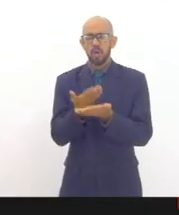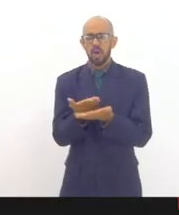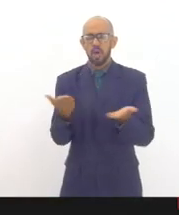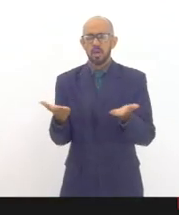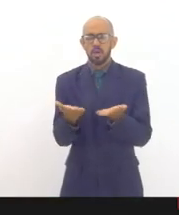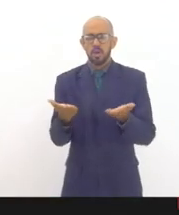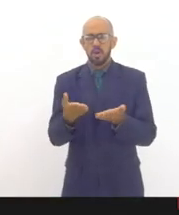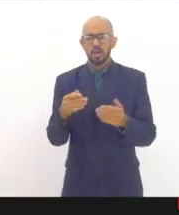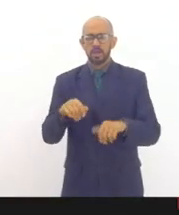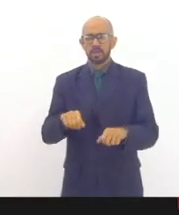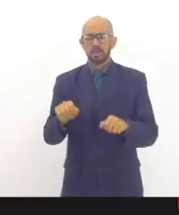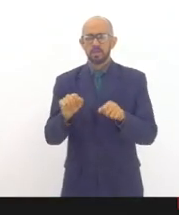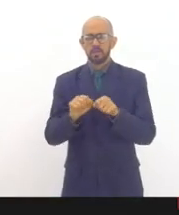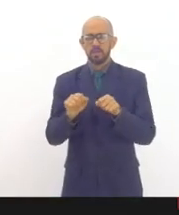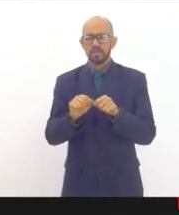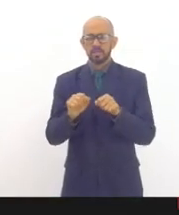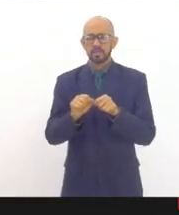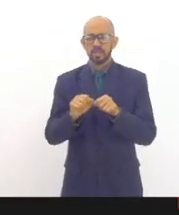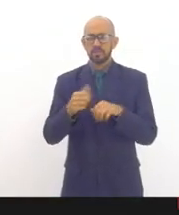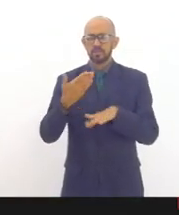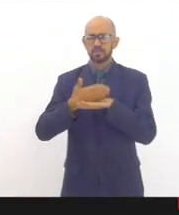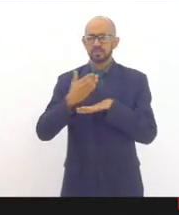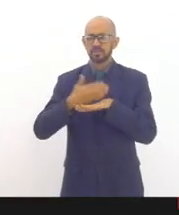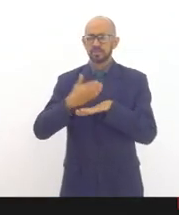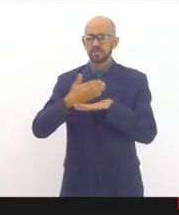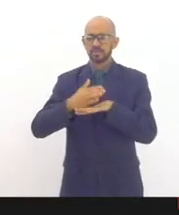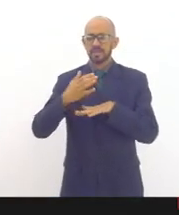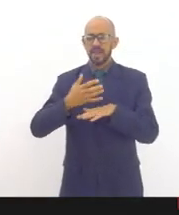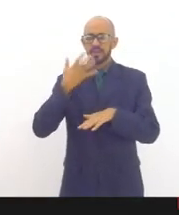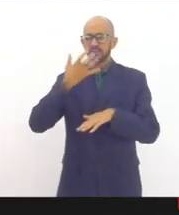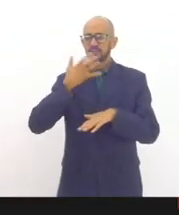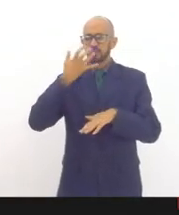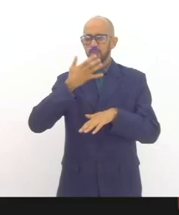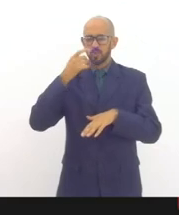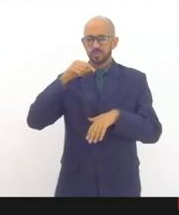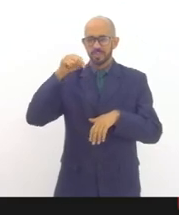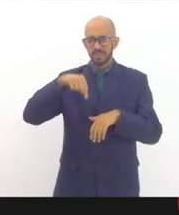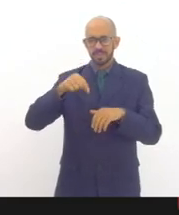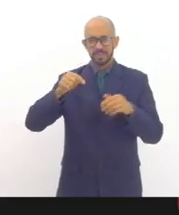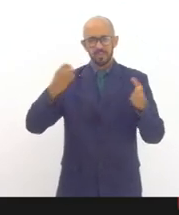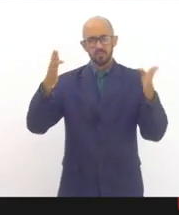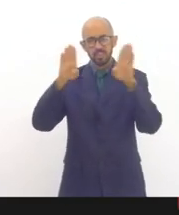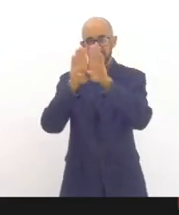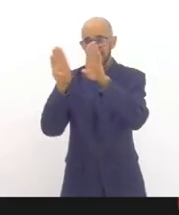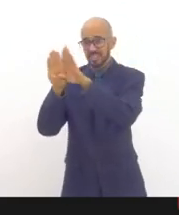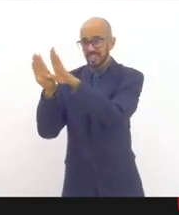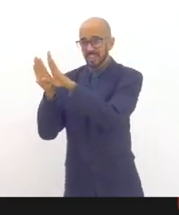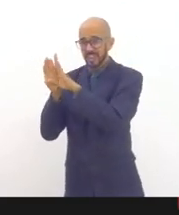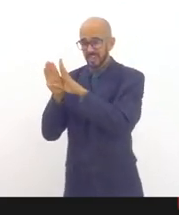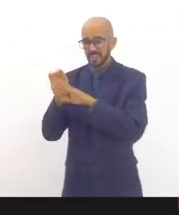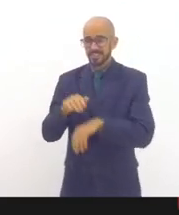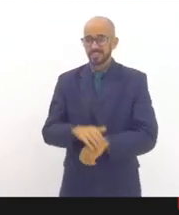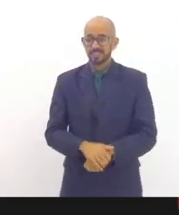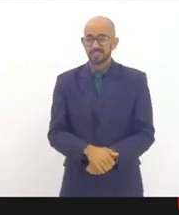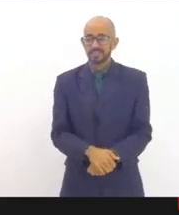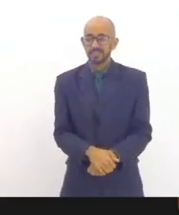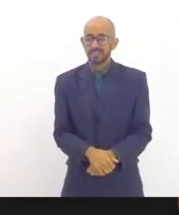está tendo ensaio da banda de percussão dos alunos da escola. Eu fechei as janelas aqui. Estamos ouvindo sim,